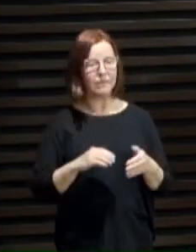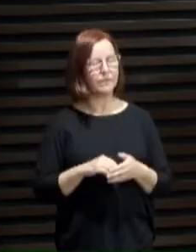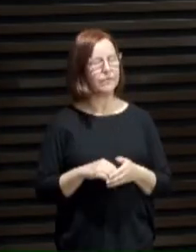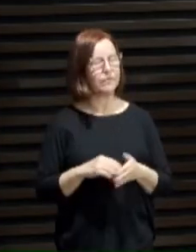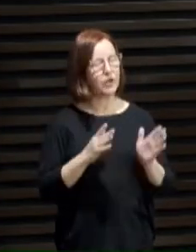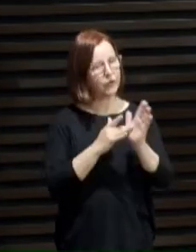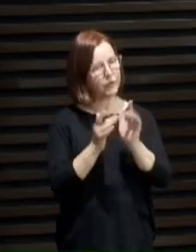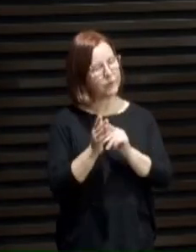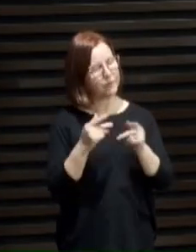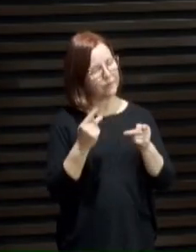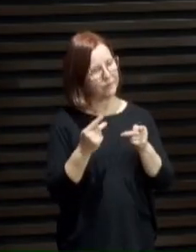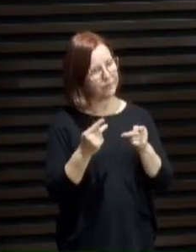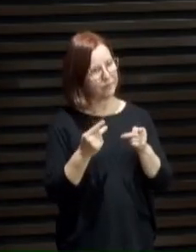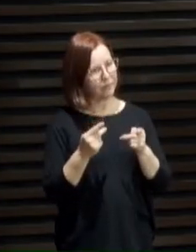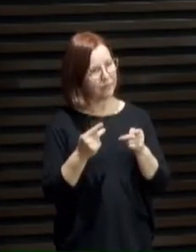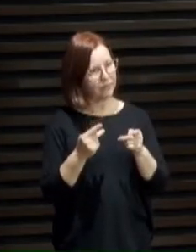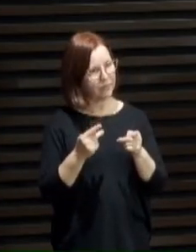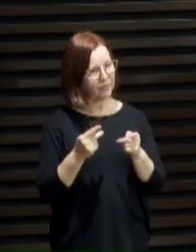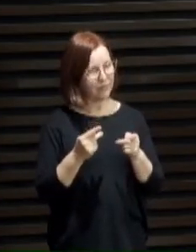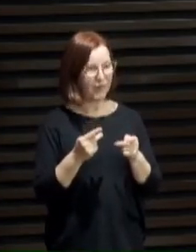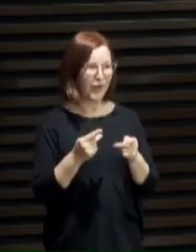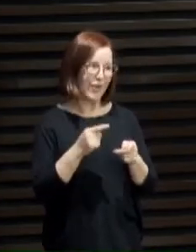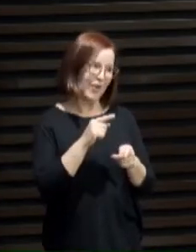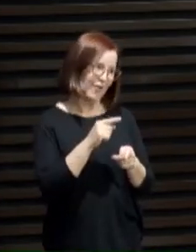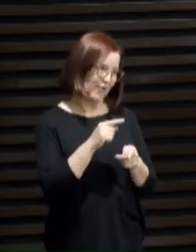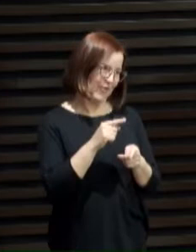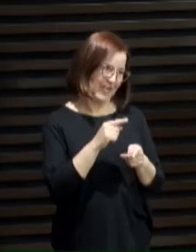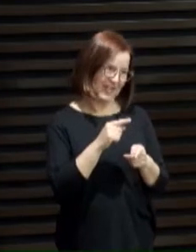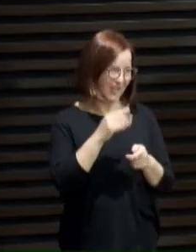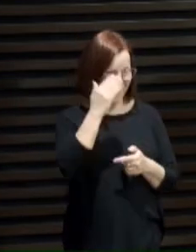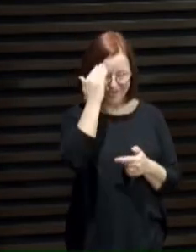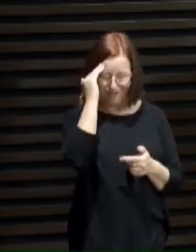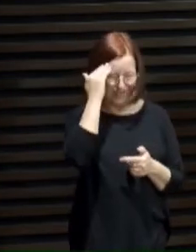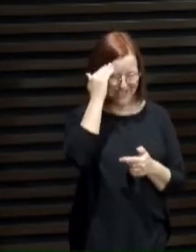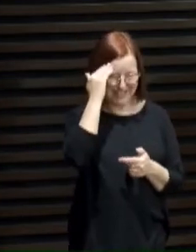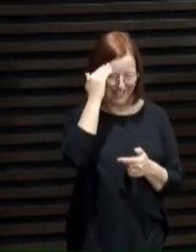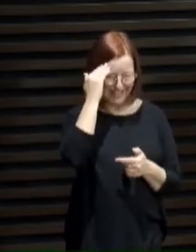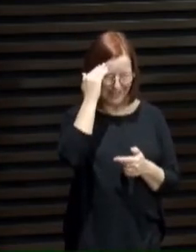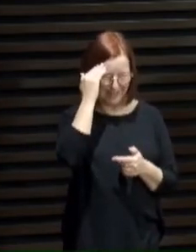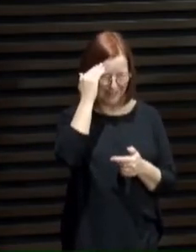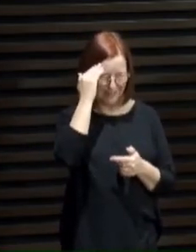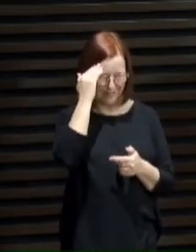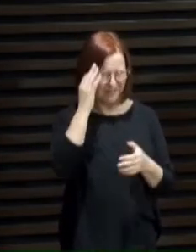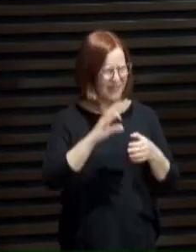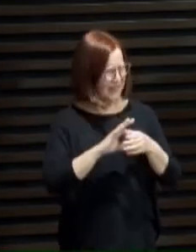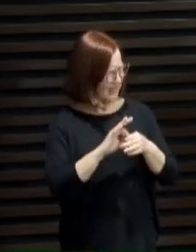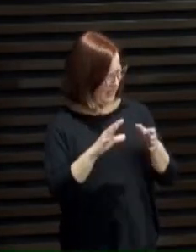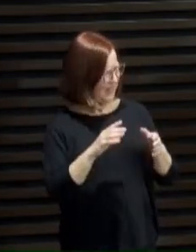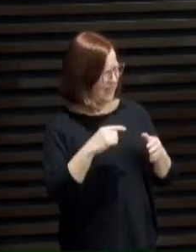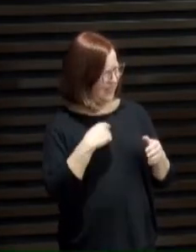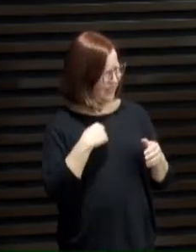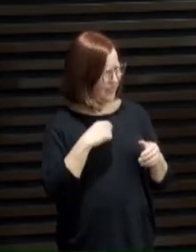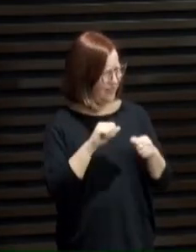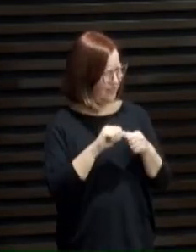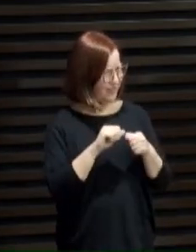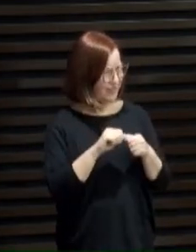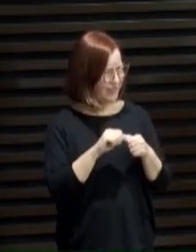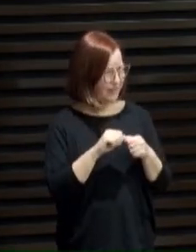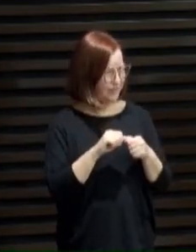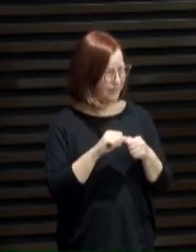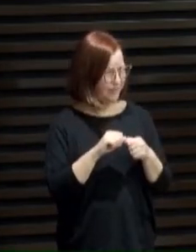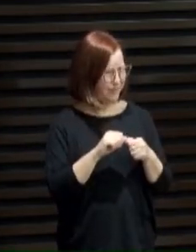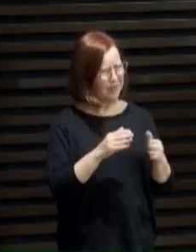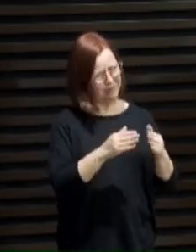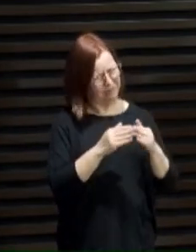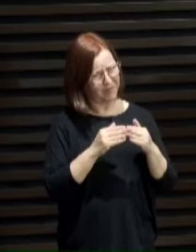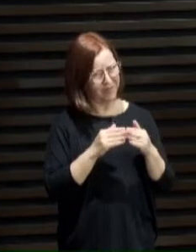Jesus diz, olha, o que eu tenho que fazer agora você não vai entender, filho. Deixa eu fazer meu trabalho, você está atrapalhando. De novo, Pedro, deixa eu lavar aqui, deixa eu